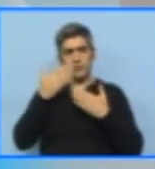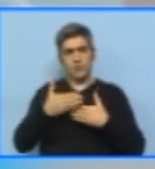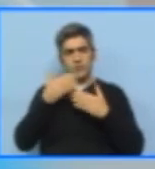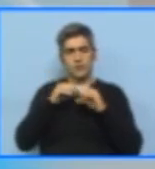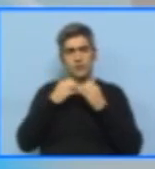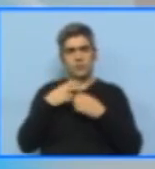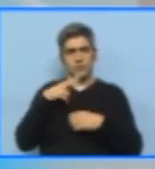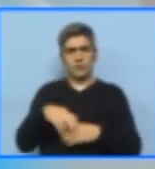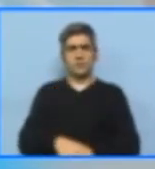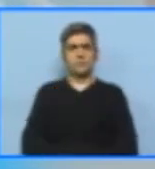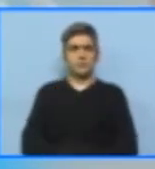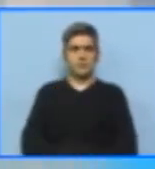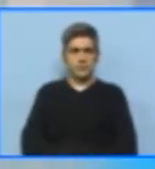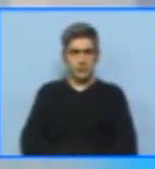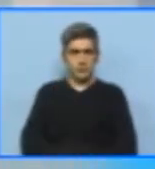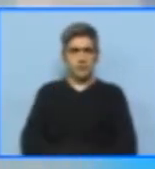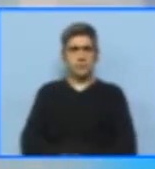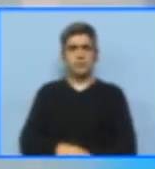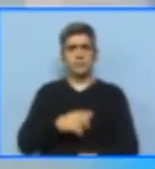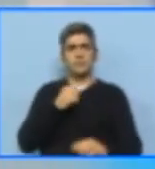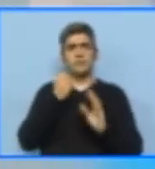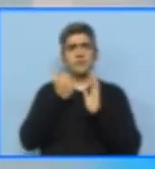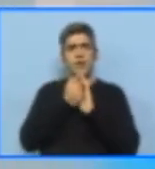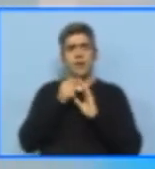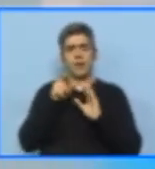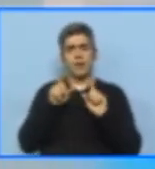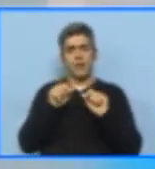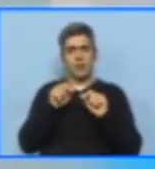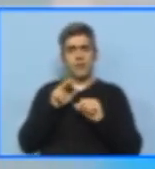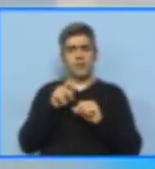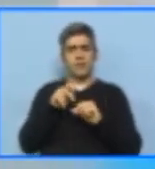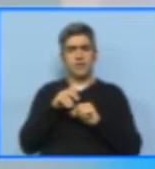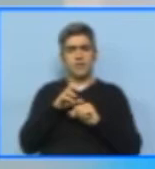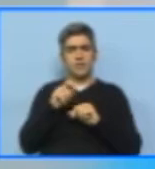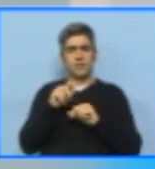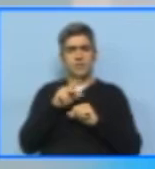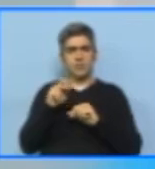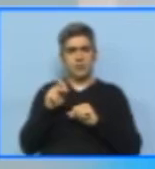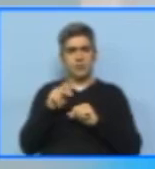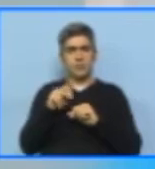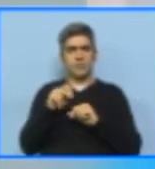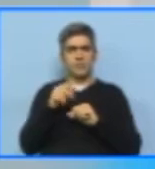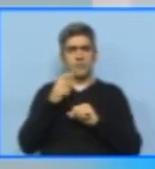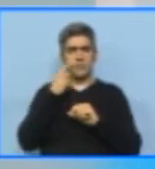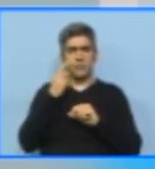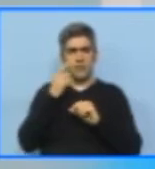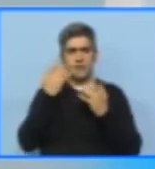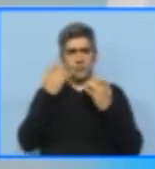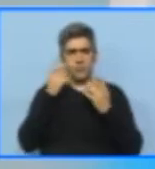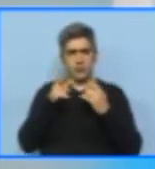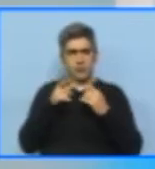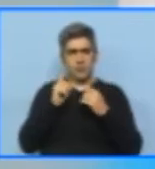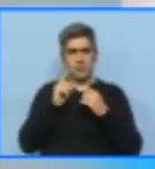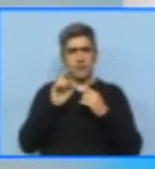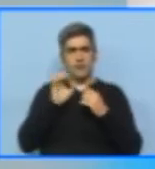da sociedade portuguesa. Uma das marcas da Renascença, ou do Grupo Renascença, agora olhando particularmente a informação,